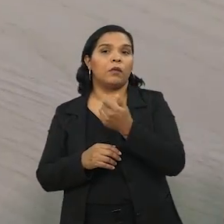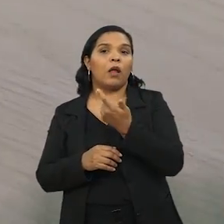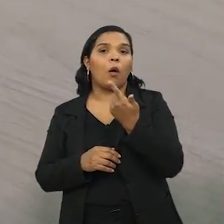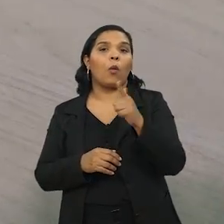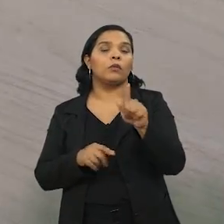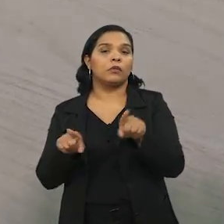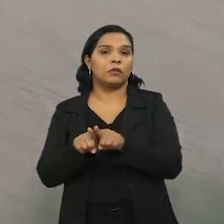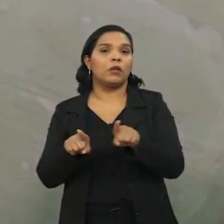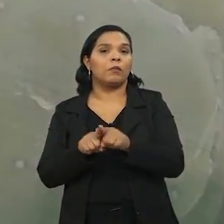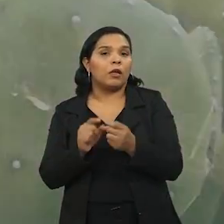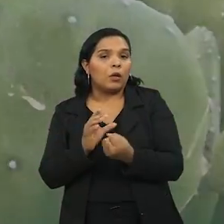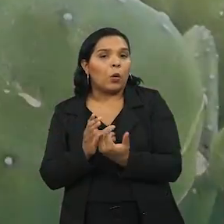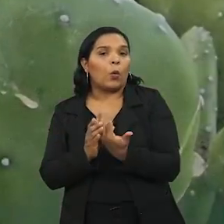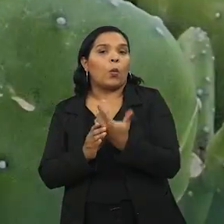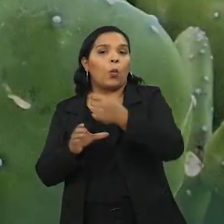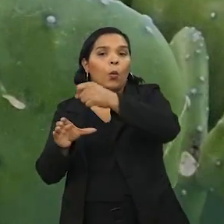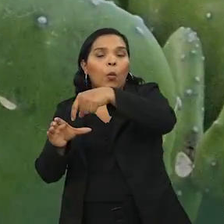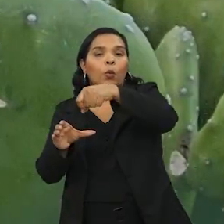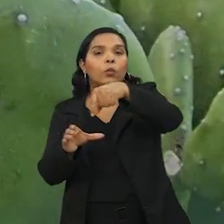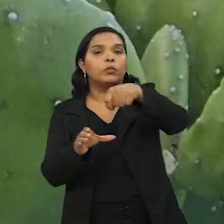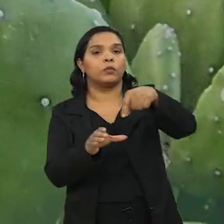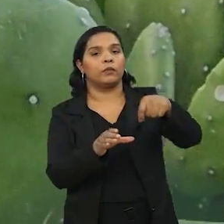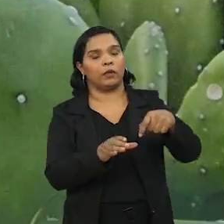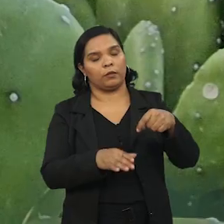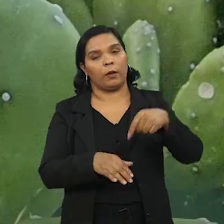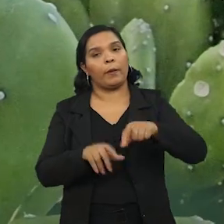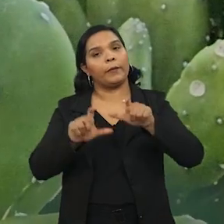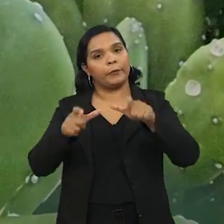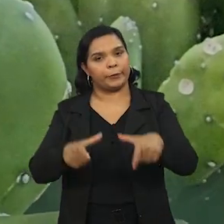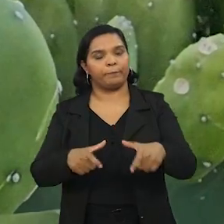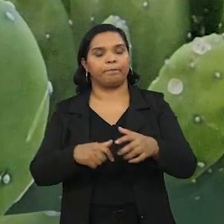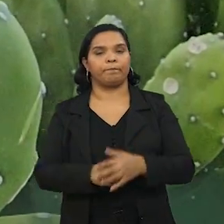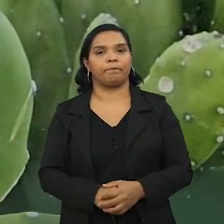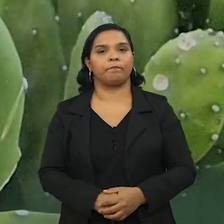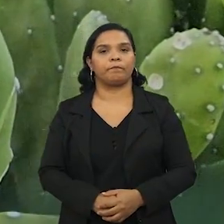para as outras cultivares nessas condições ambientais nossas aqui.